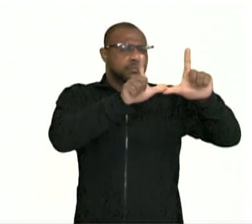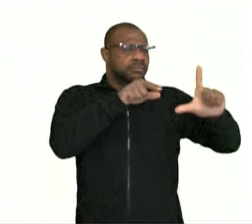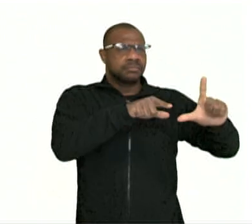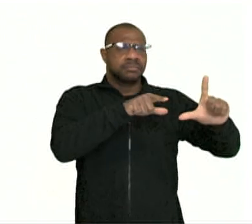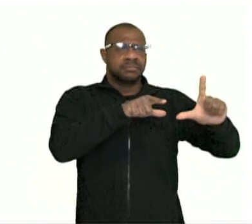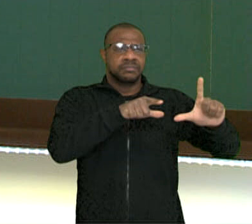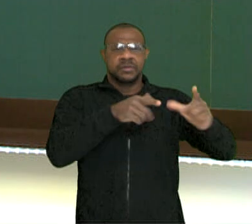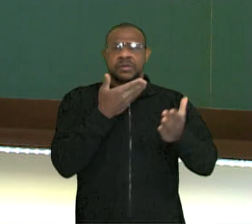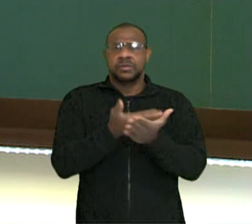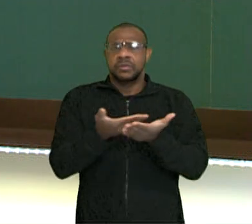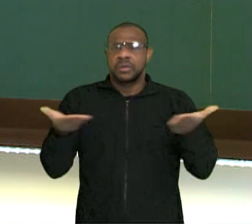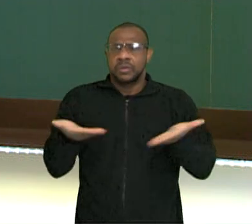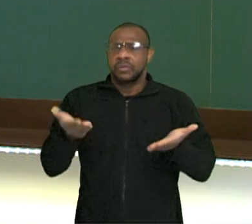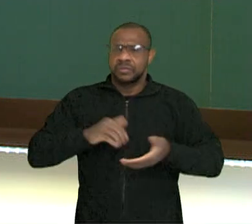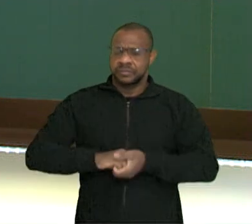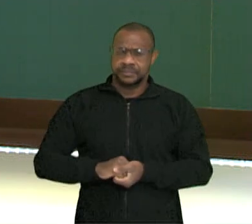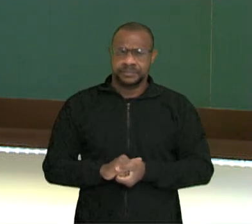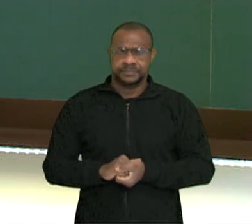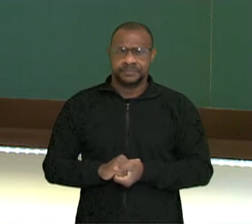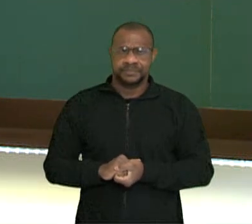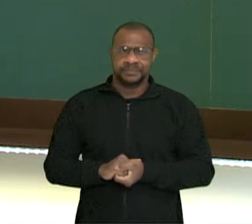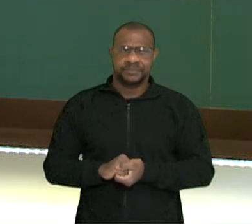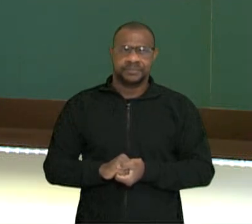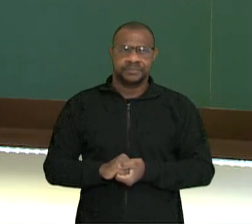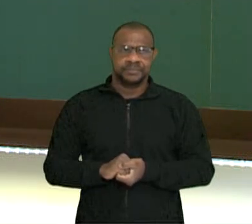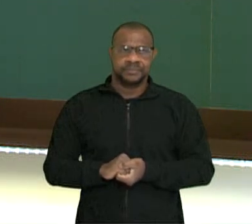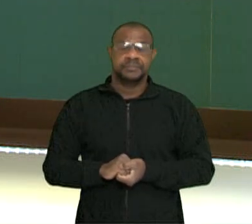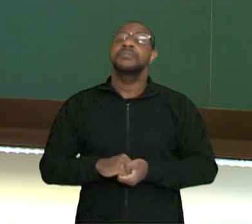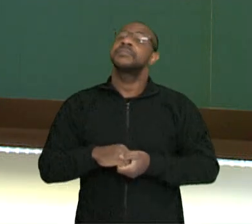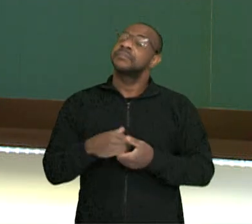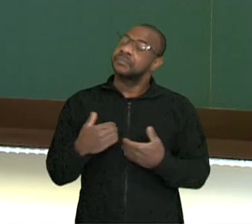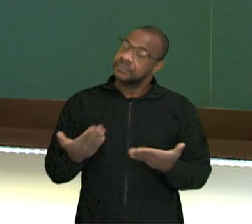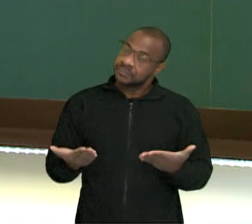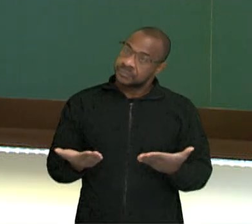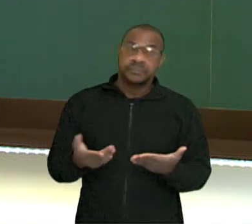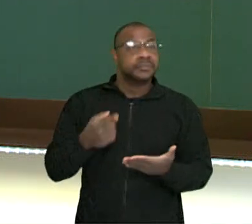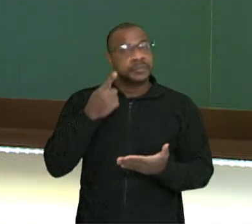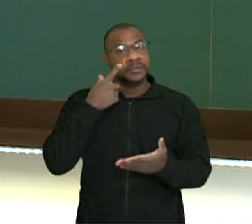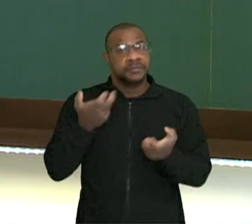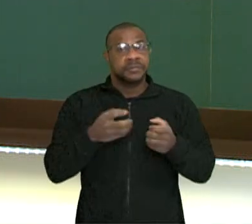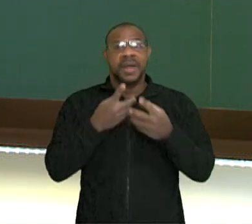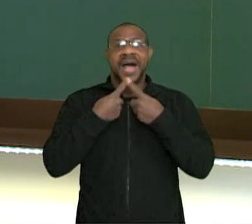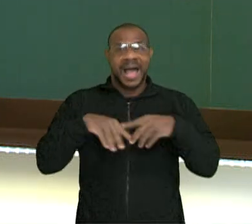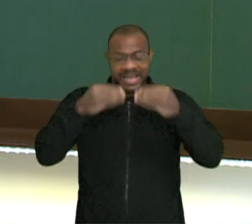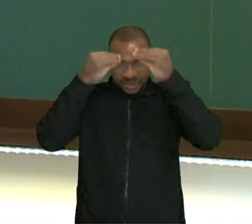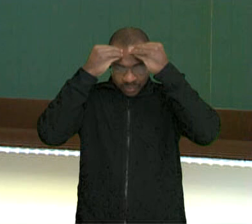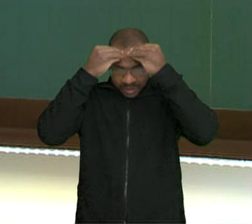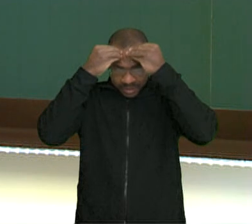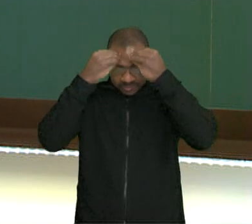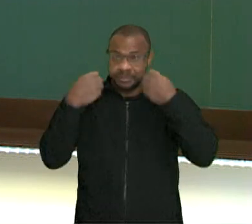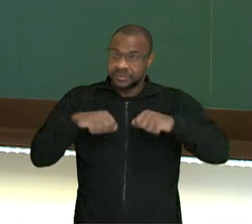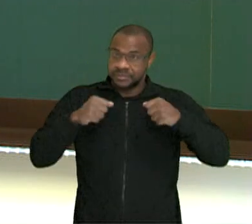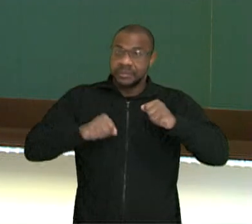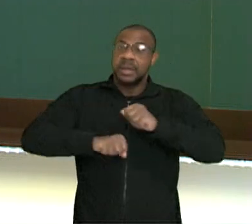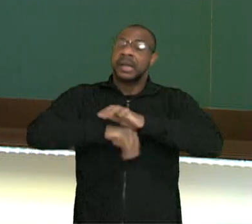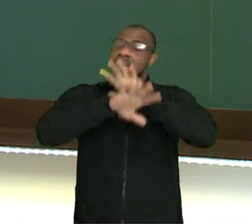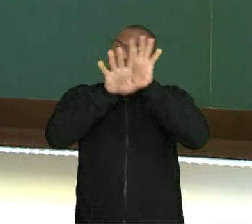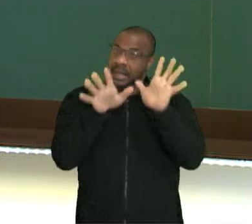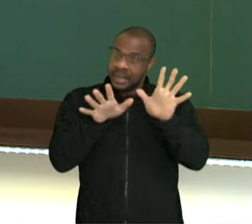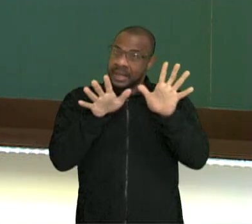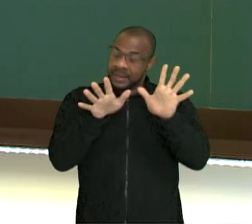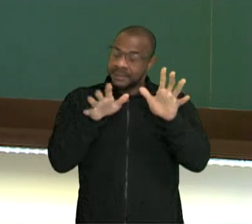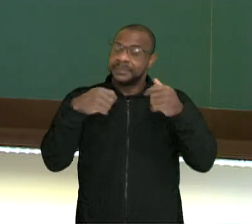foram estudadas nesta aula? Isso mesmo, nós vimos a linguagem, que tem que ser o quê? Bem abrangente,